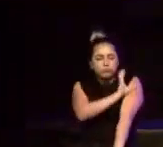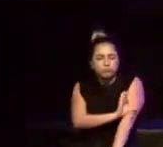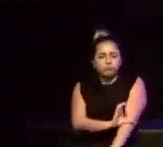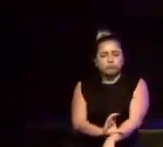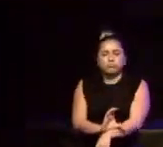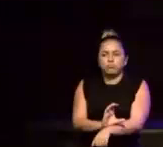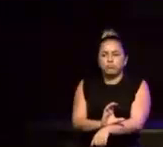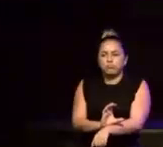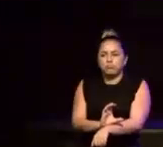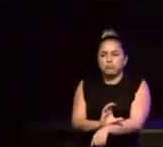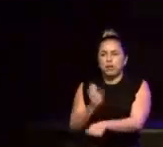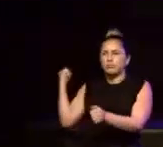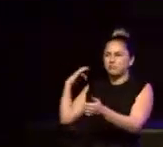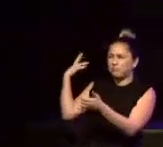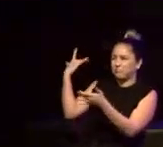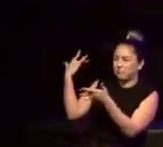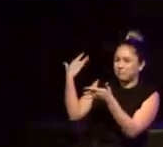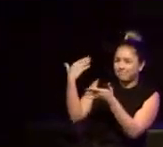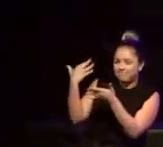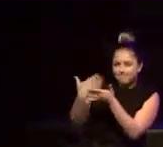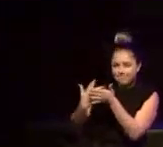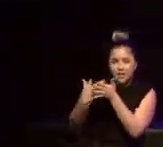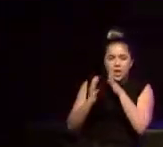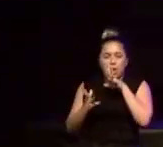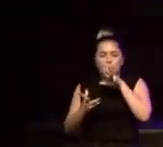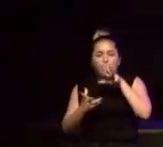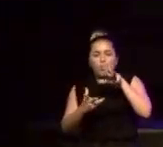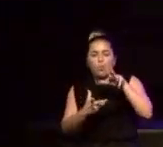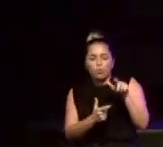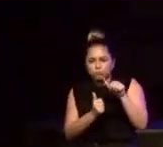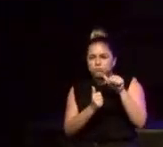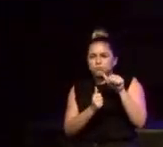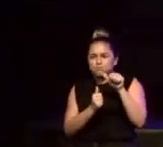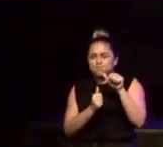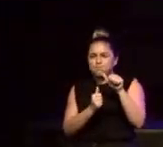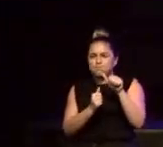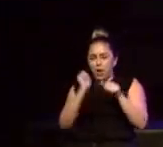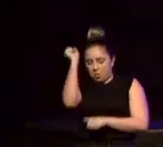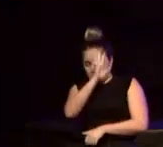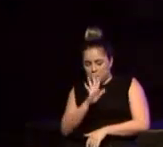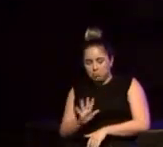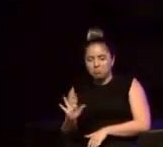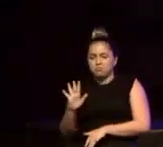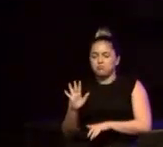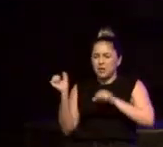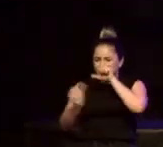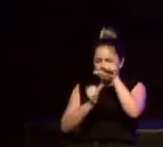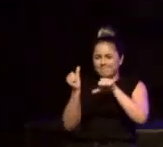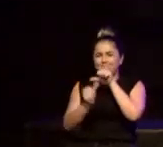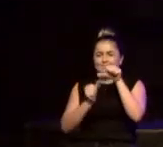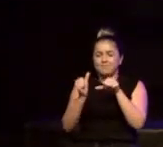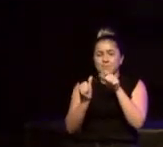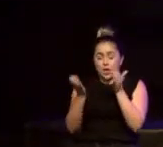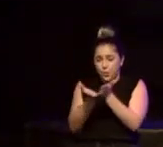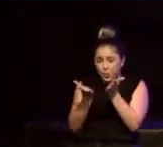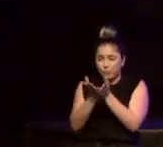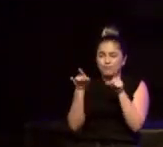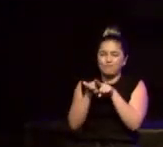De um tempo para cá, o lado de cá do planeta, o Ocidente, sofreu muito mais forte do que a gente pode imaginar, inclusive os